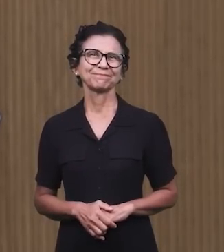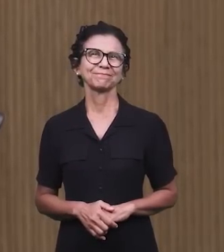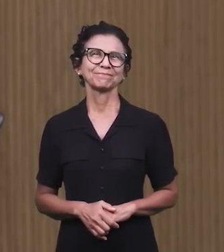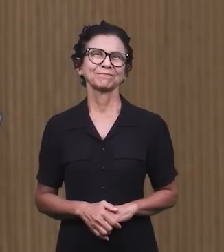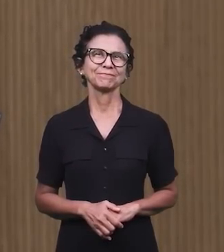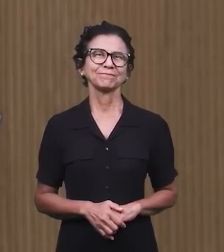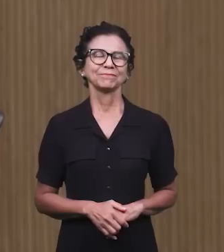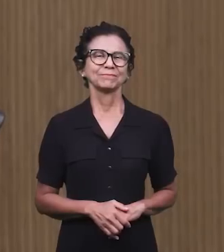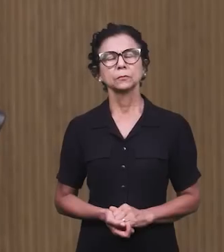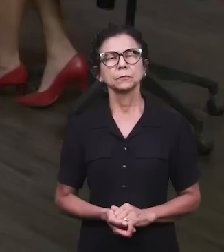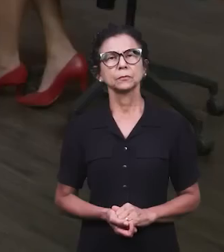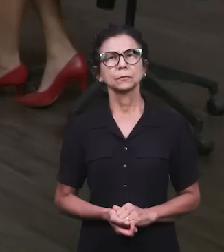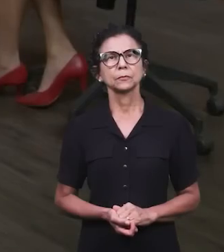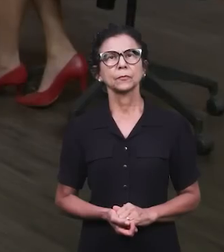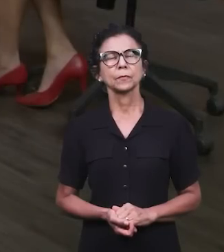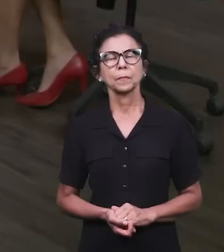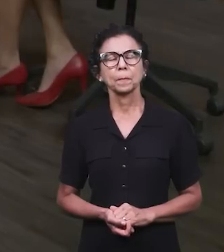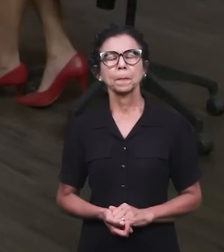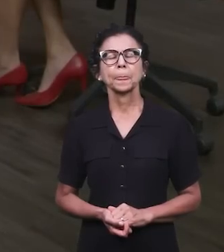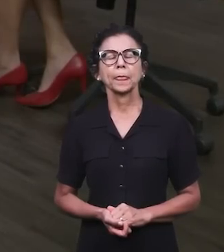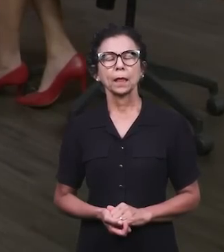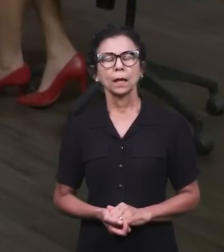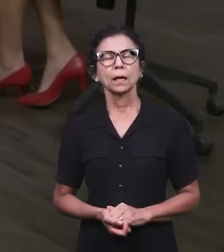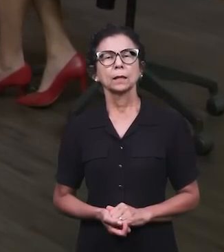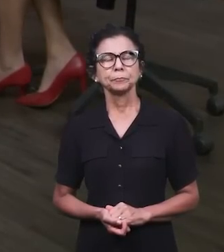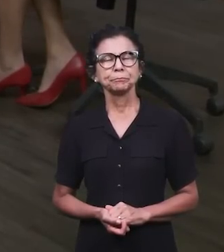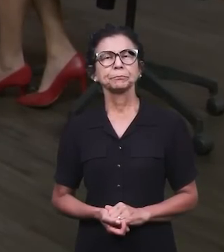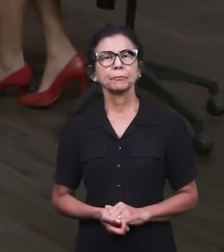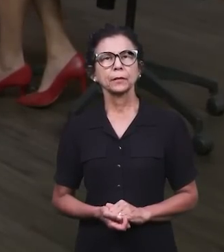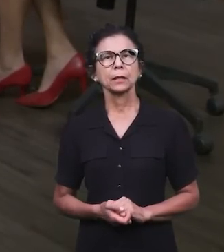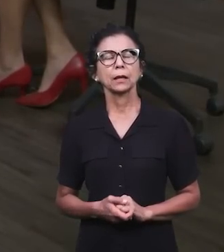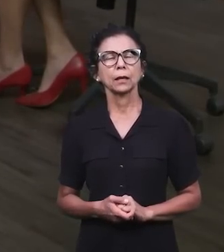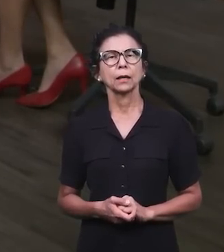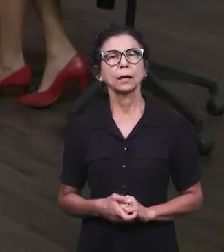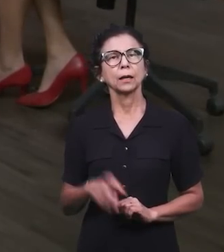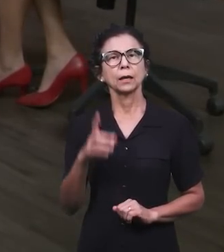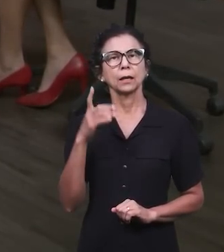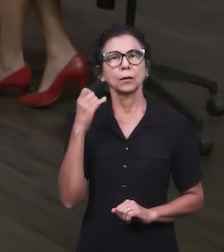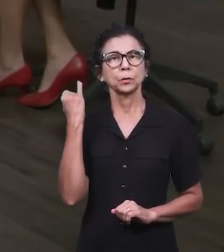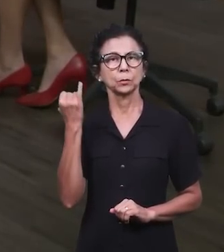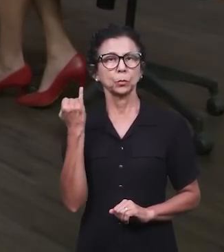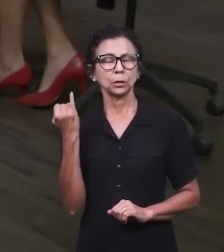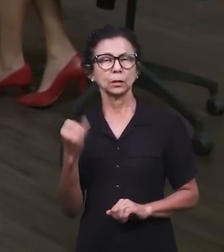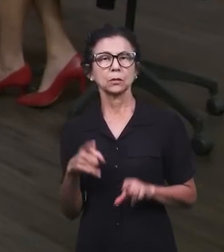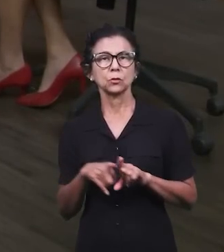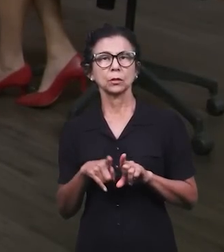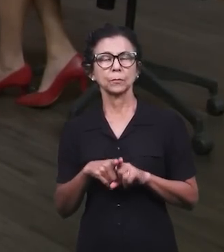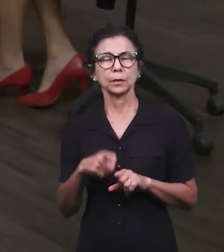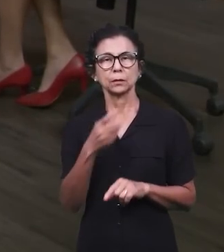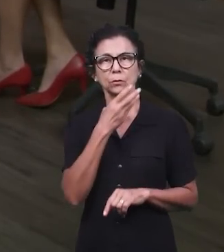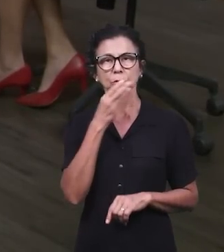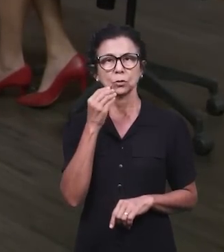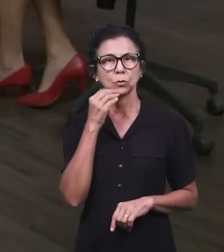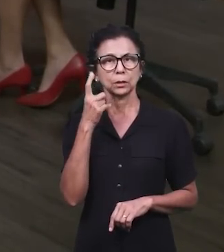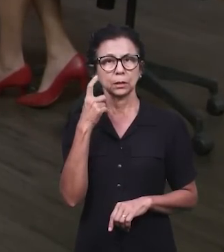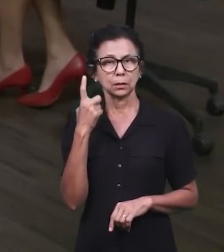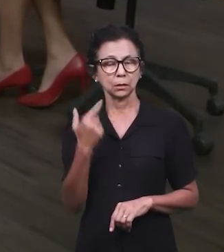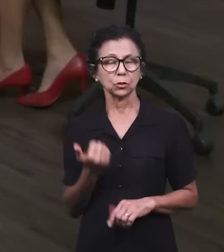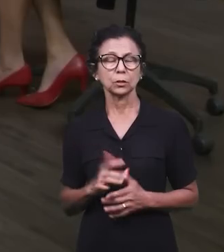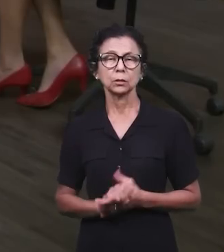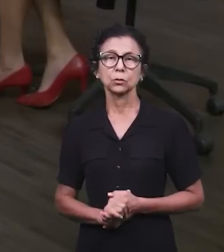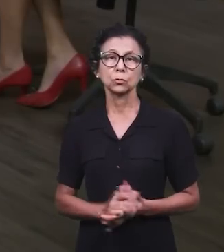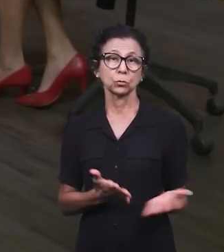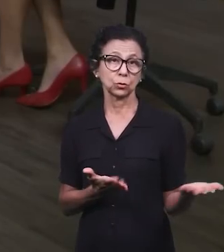uso desse recurso? Eu acho muito importante. Interessante do jejum, né, o jovem, né, Josias? Às vezes,